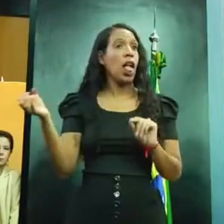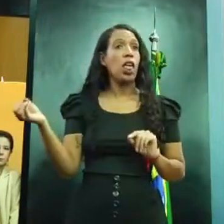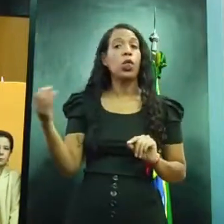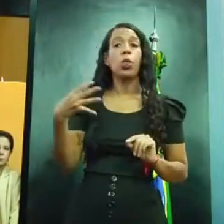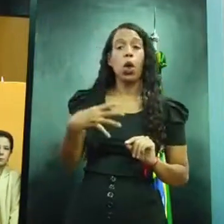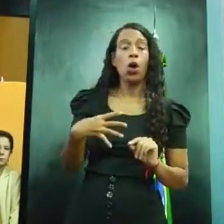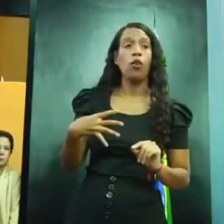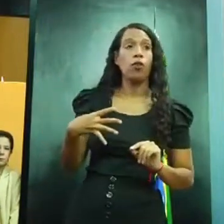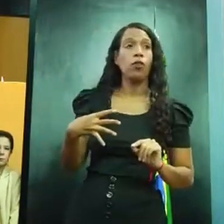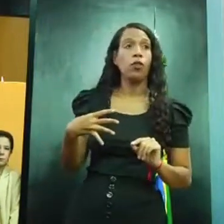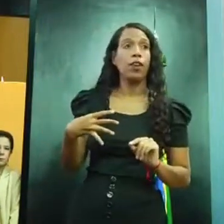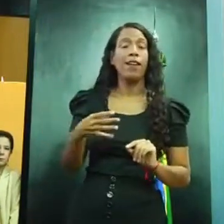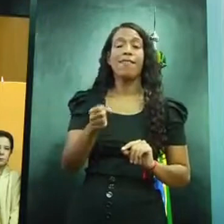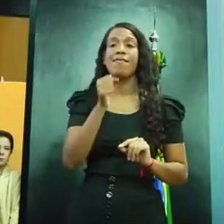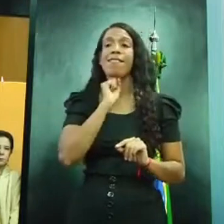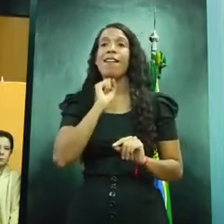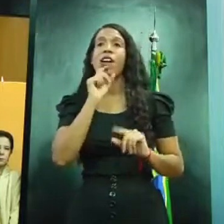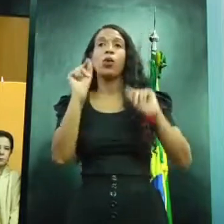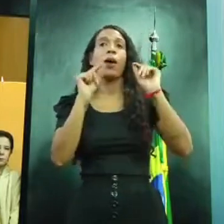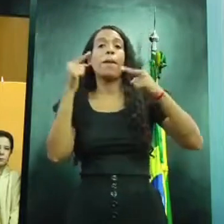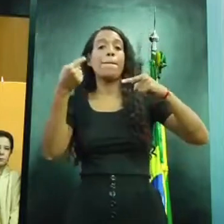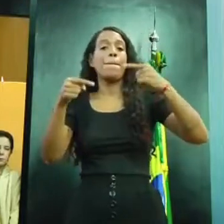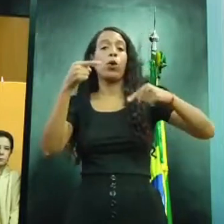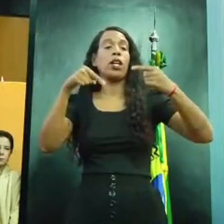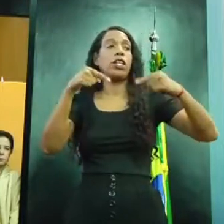nova velha política.